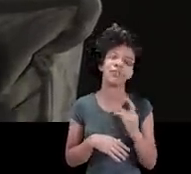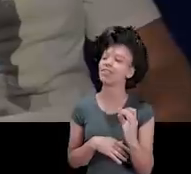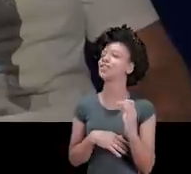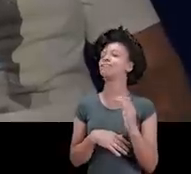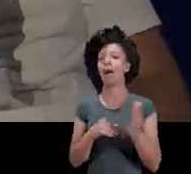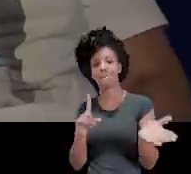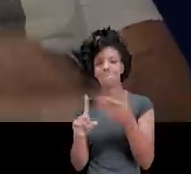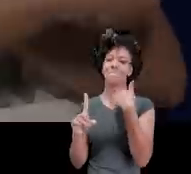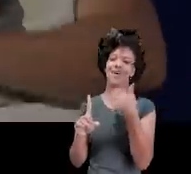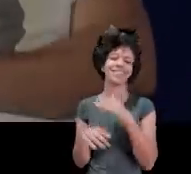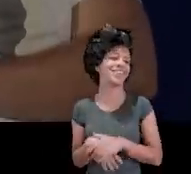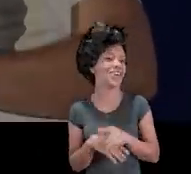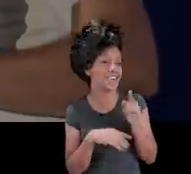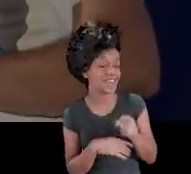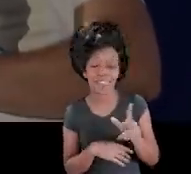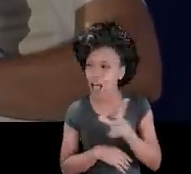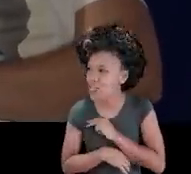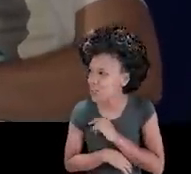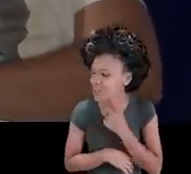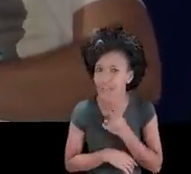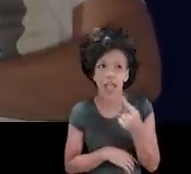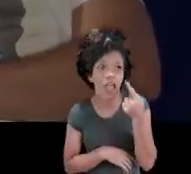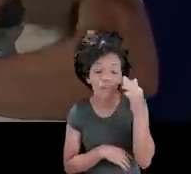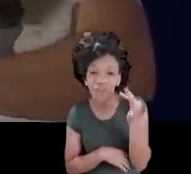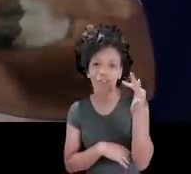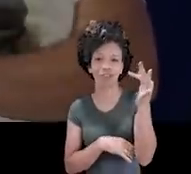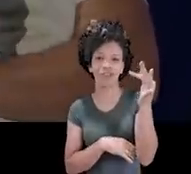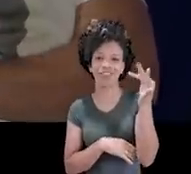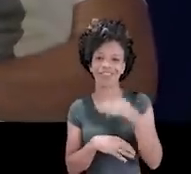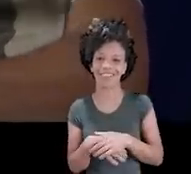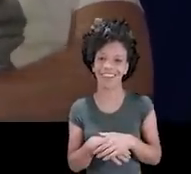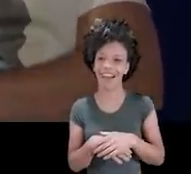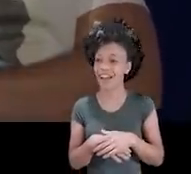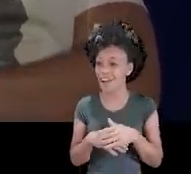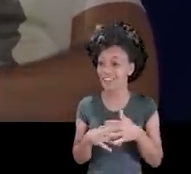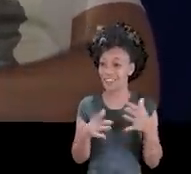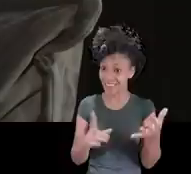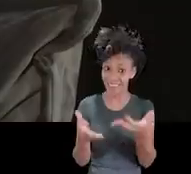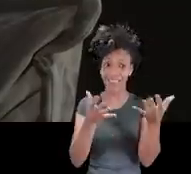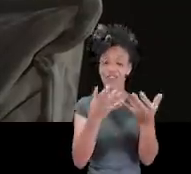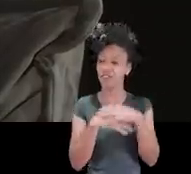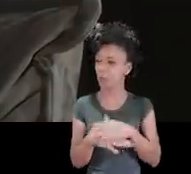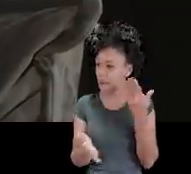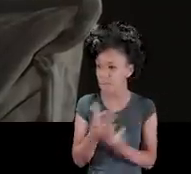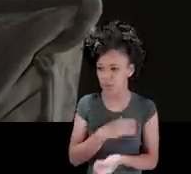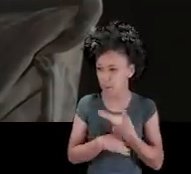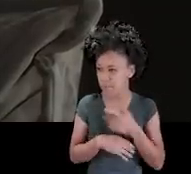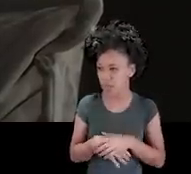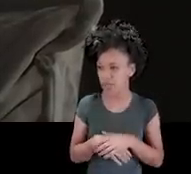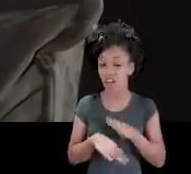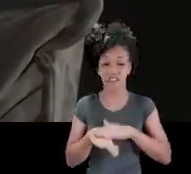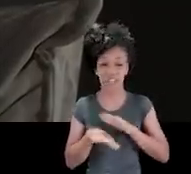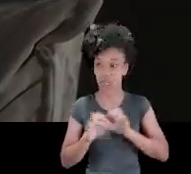episódio. Você foi o... premonição. É. Ou premonitor. Eu perdi uma piada que eu ia fazer em